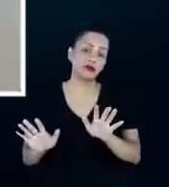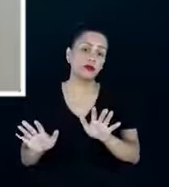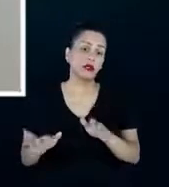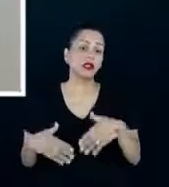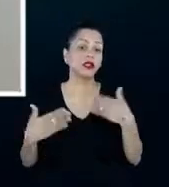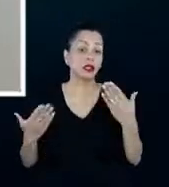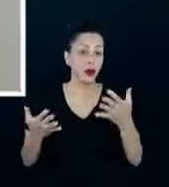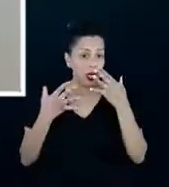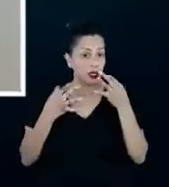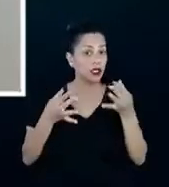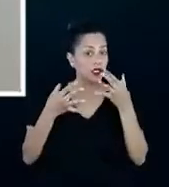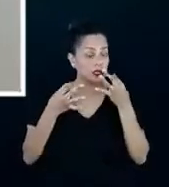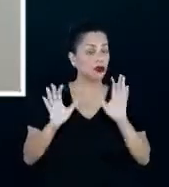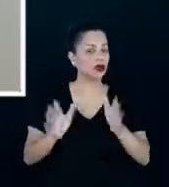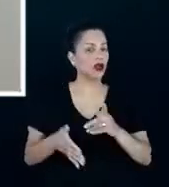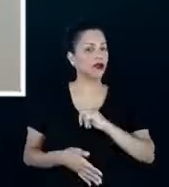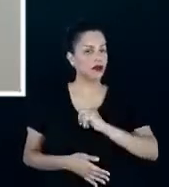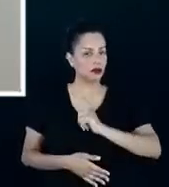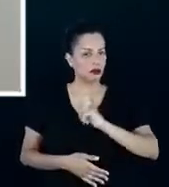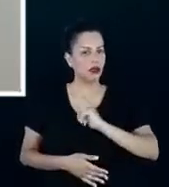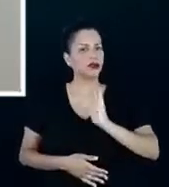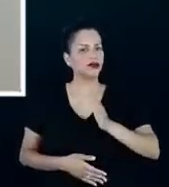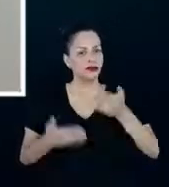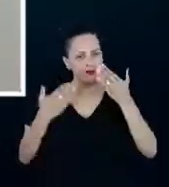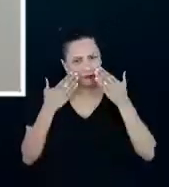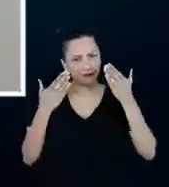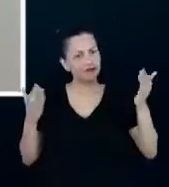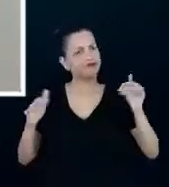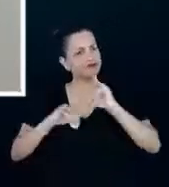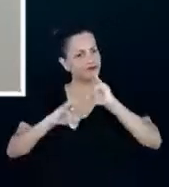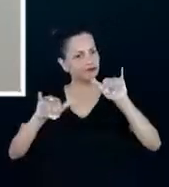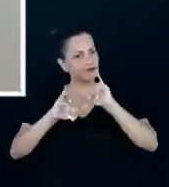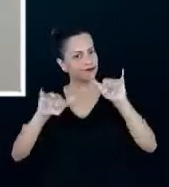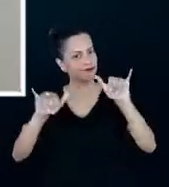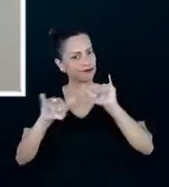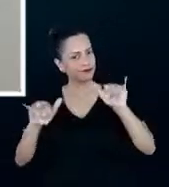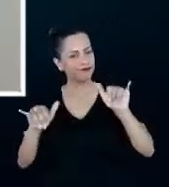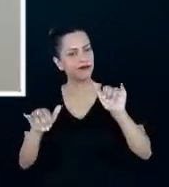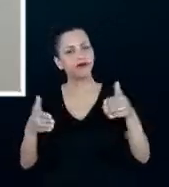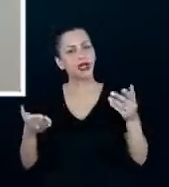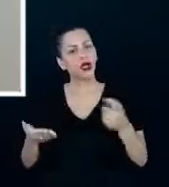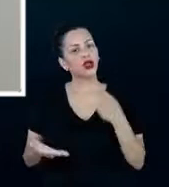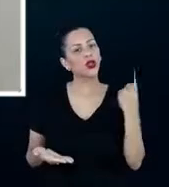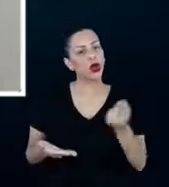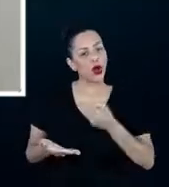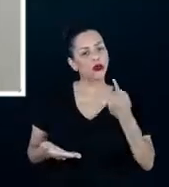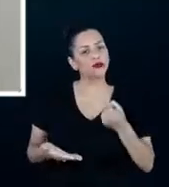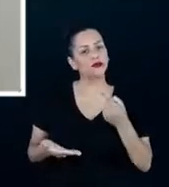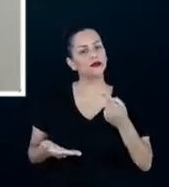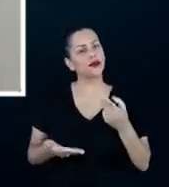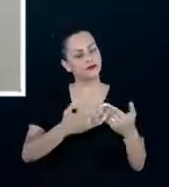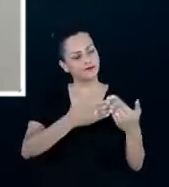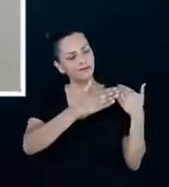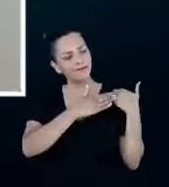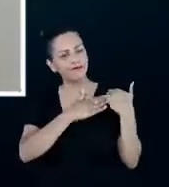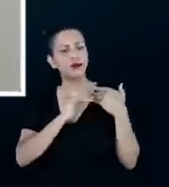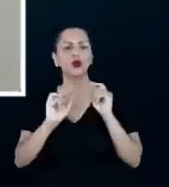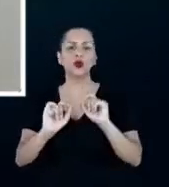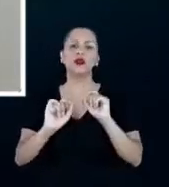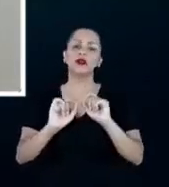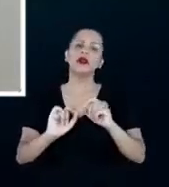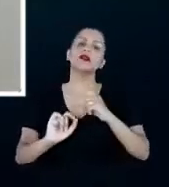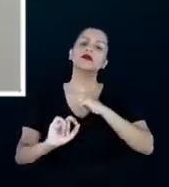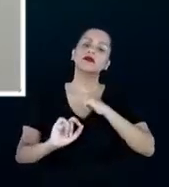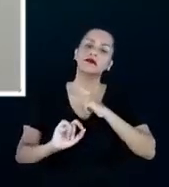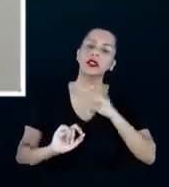atenção a gente tem falado muito publicamente sobre isso, e eu acho que é do nosso dever, né, como disse o Rui, trazermos as